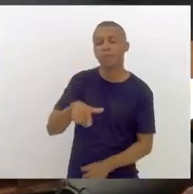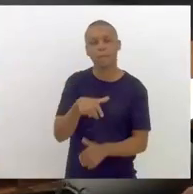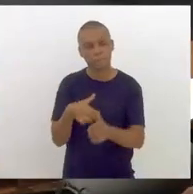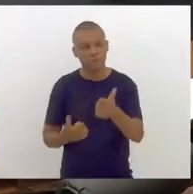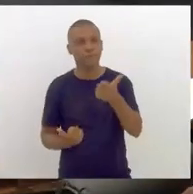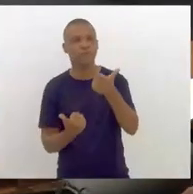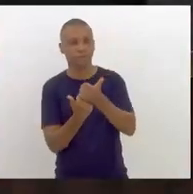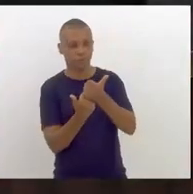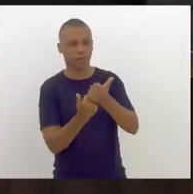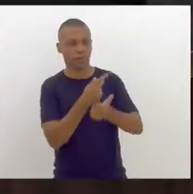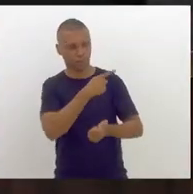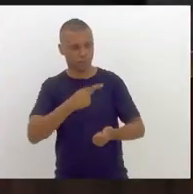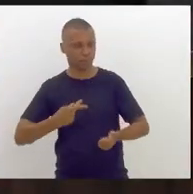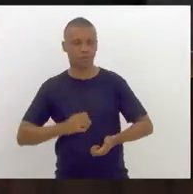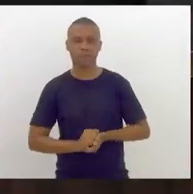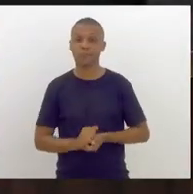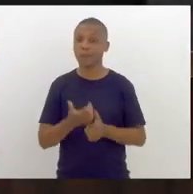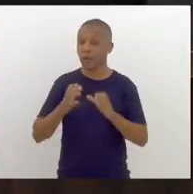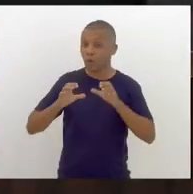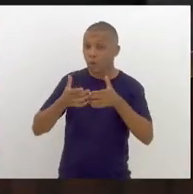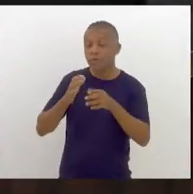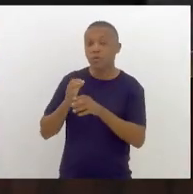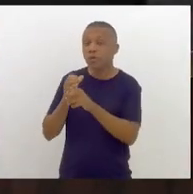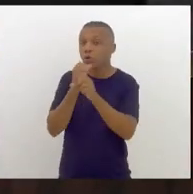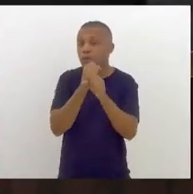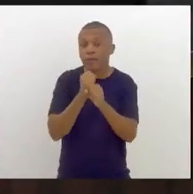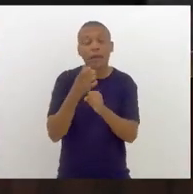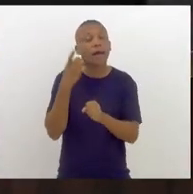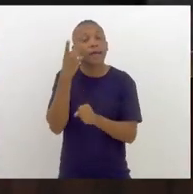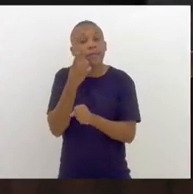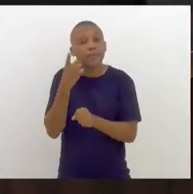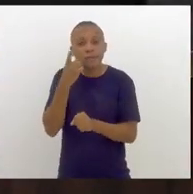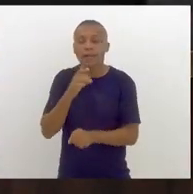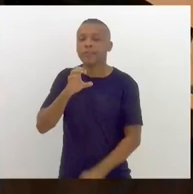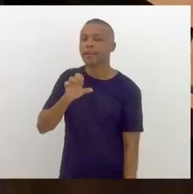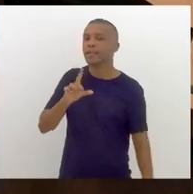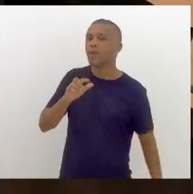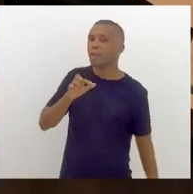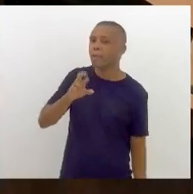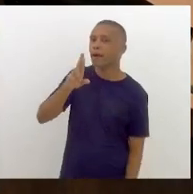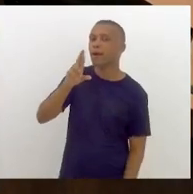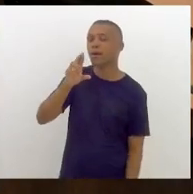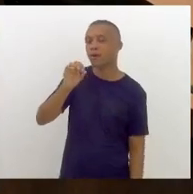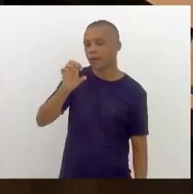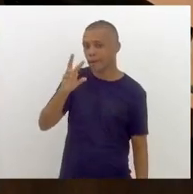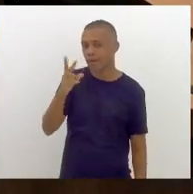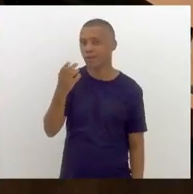pela comissão de orçamento Deputado Eliomar Coelho presidente